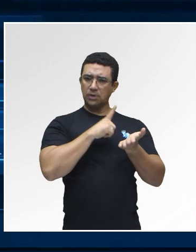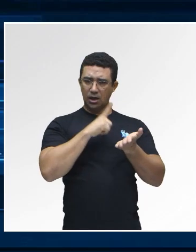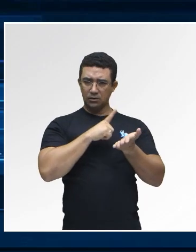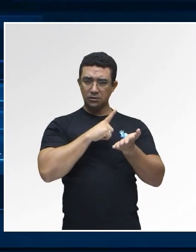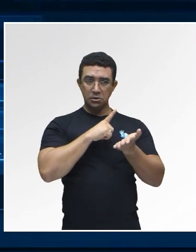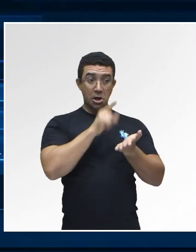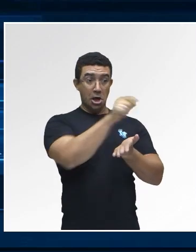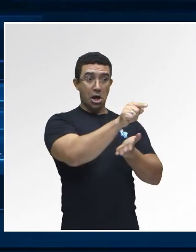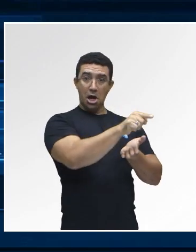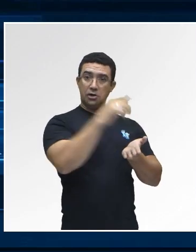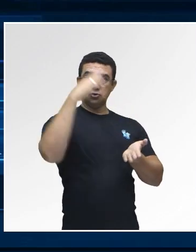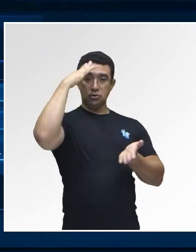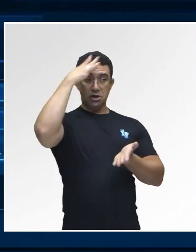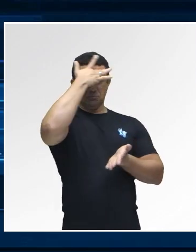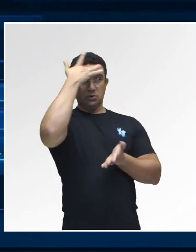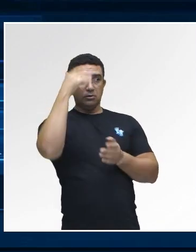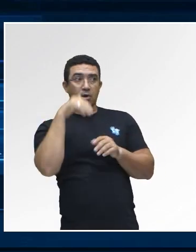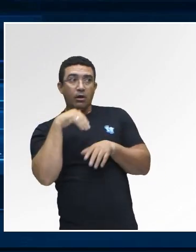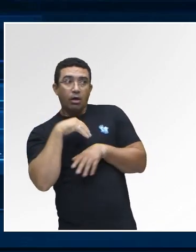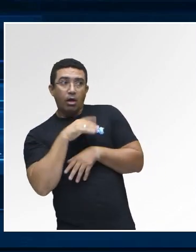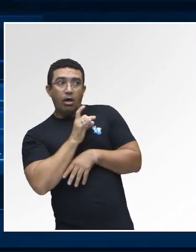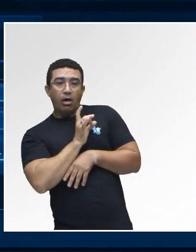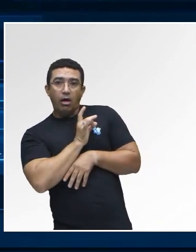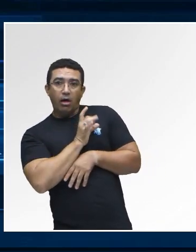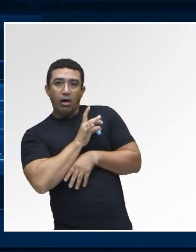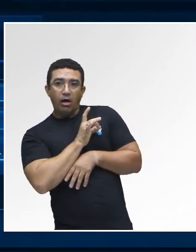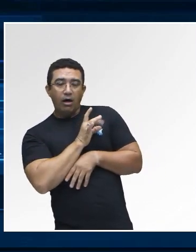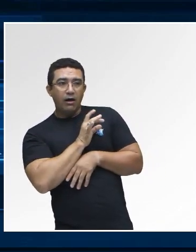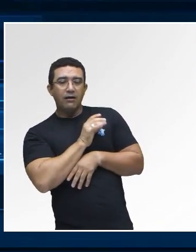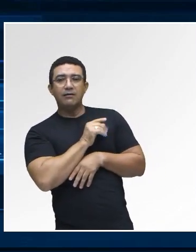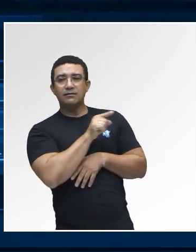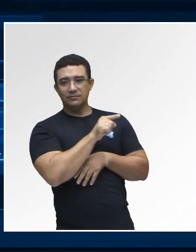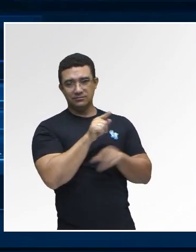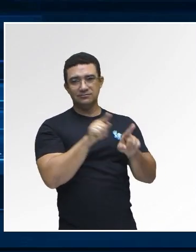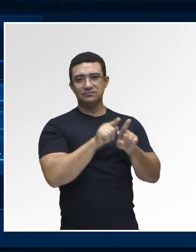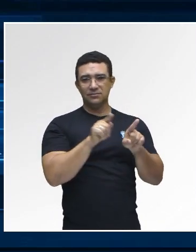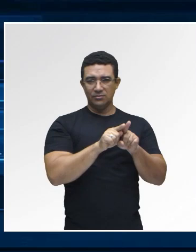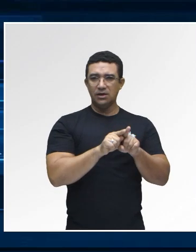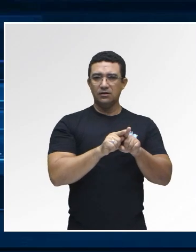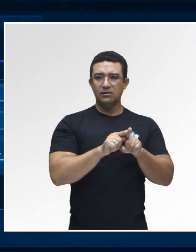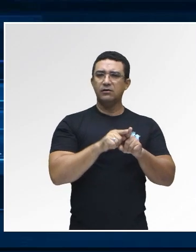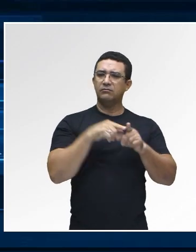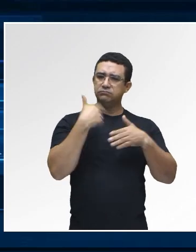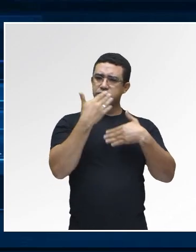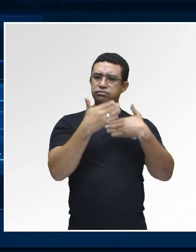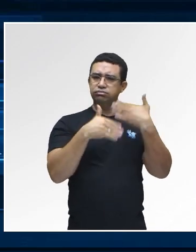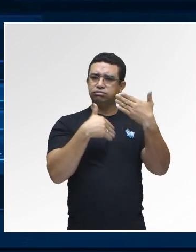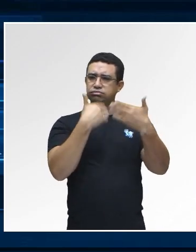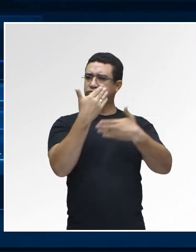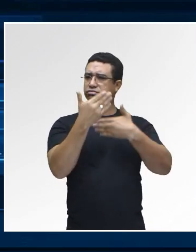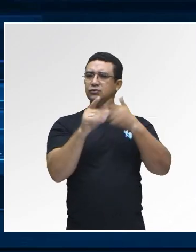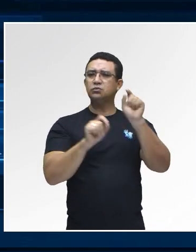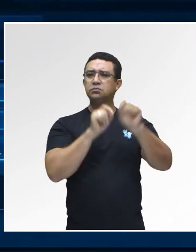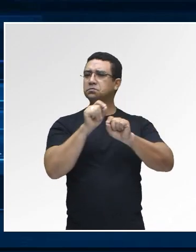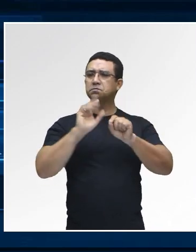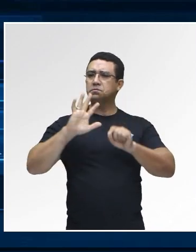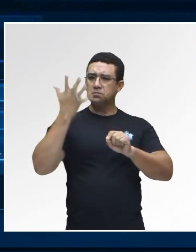do exército, as patentes militares por isso. Então isso também ali prejudicou, porque o que nós vamos conquistar